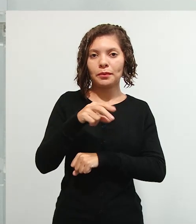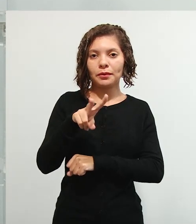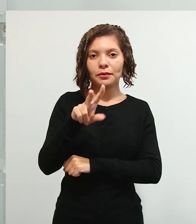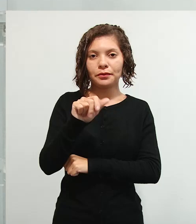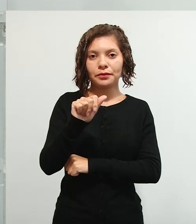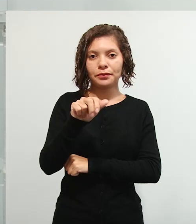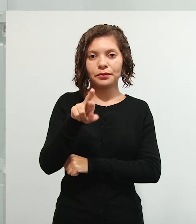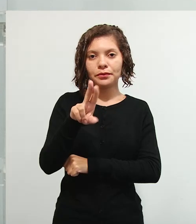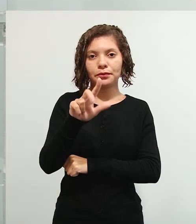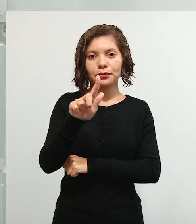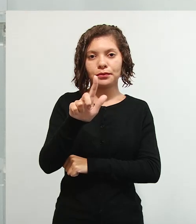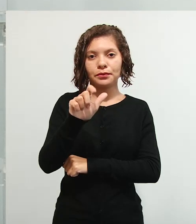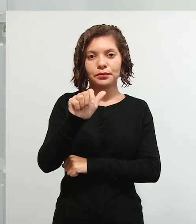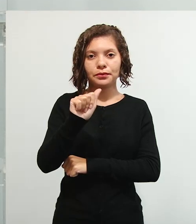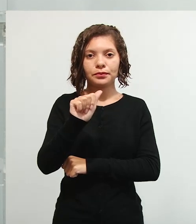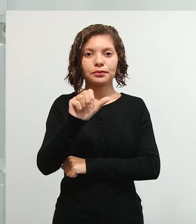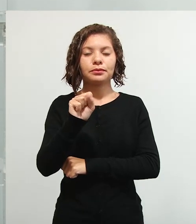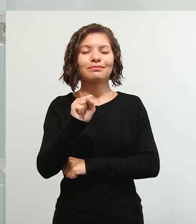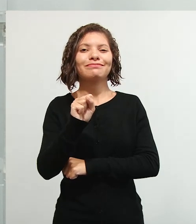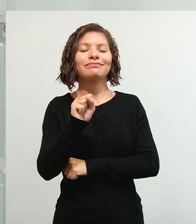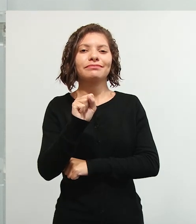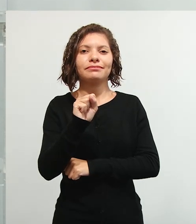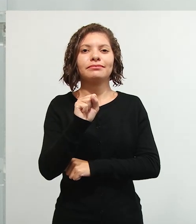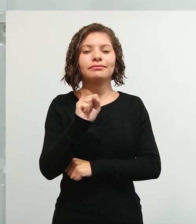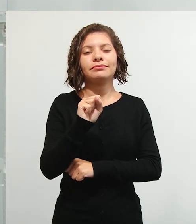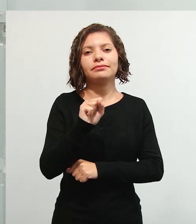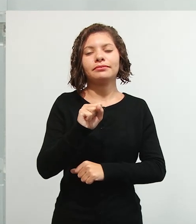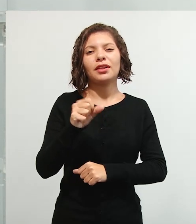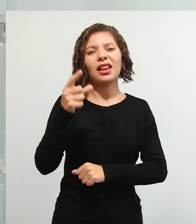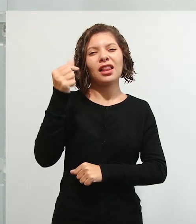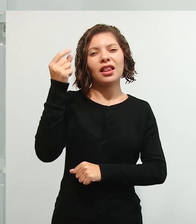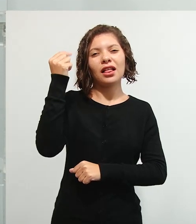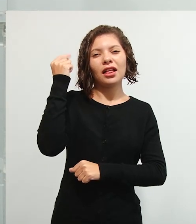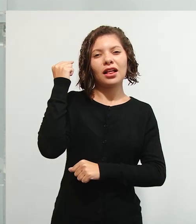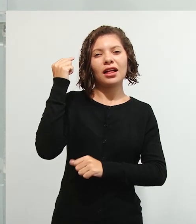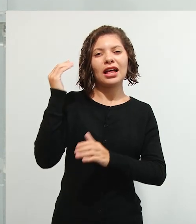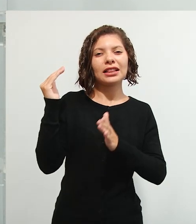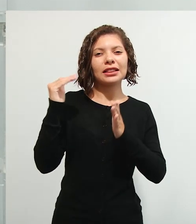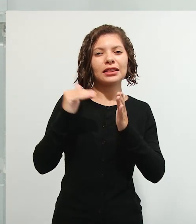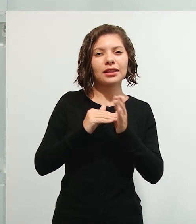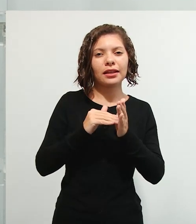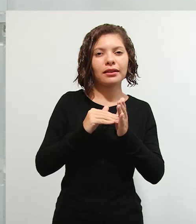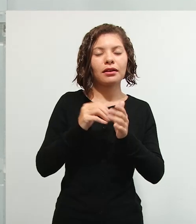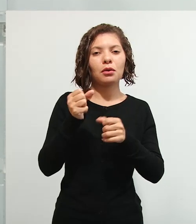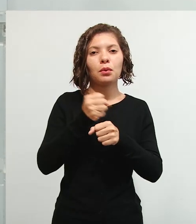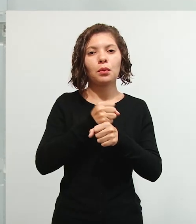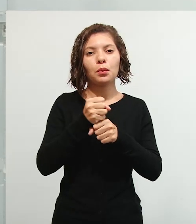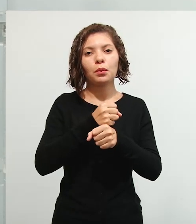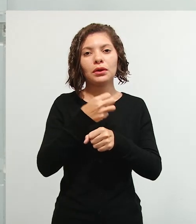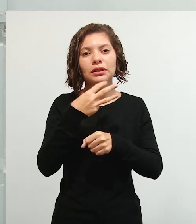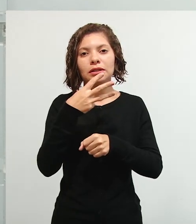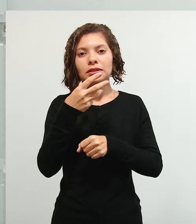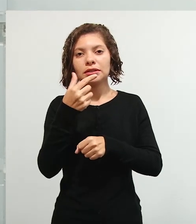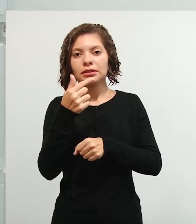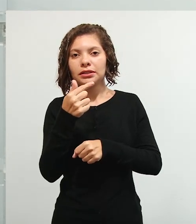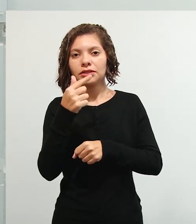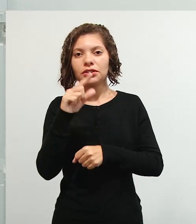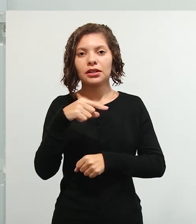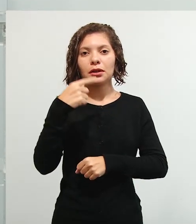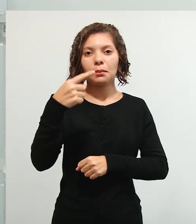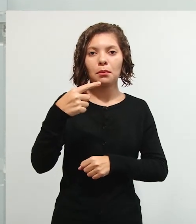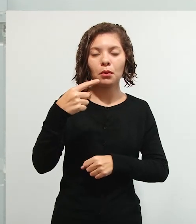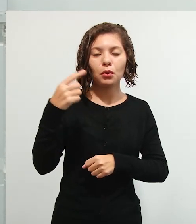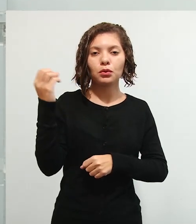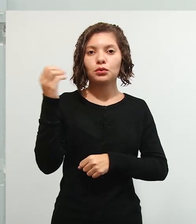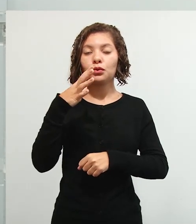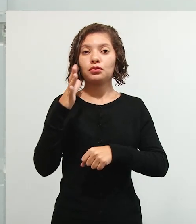Vargas e as suas alianças políticas e militares, vai até 37, quando existe um outro golpe dentro do